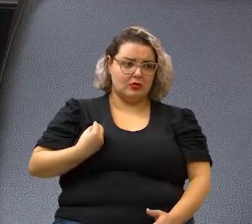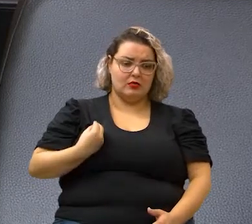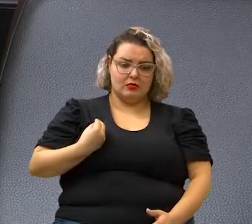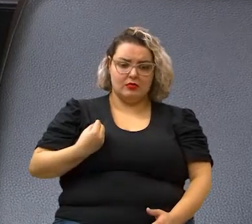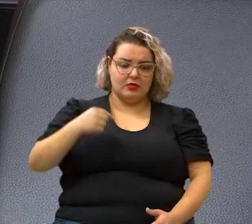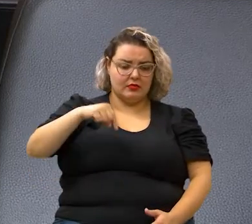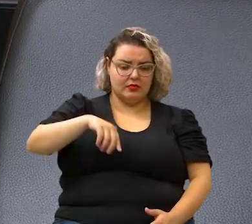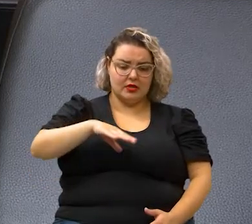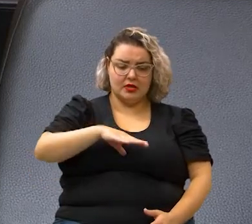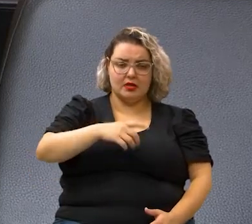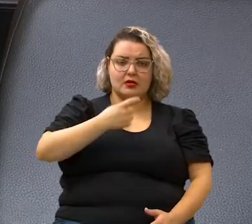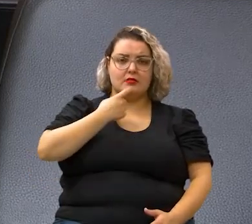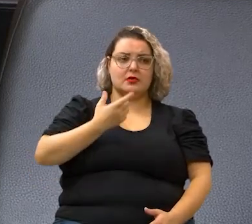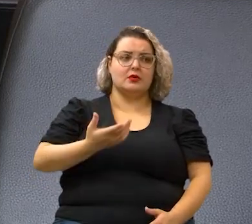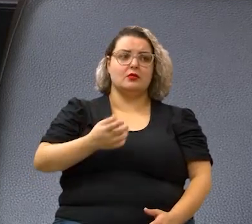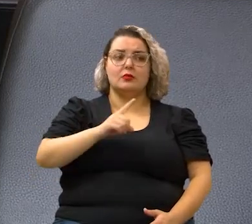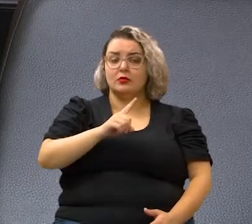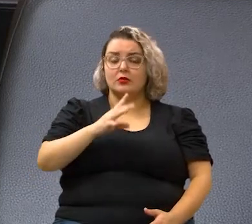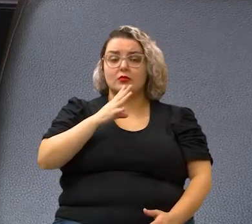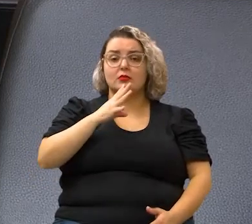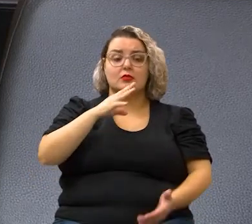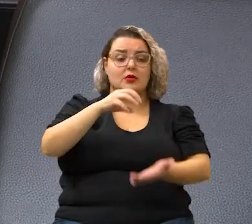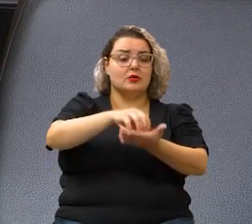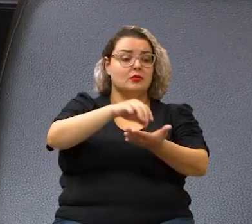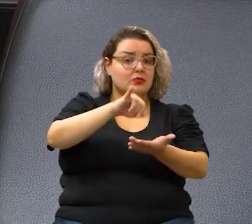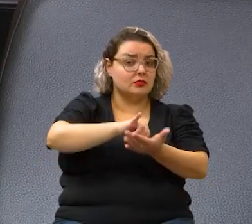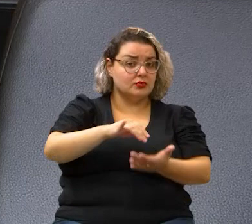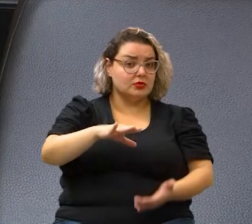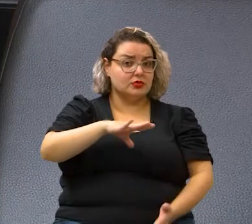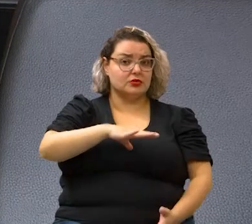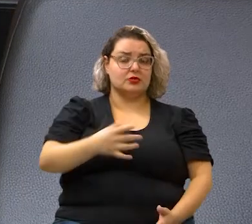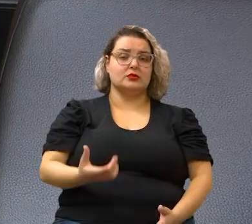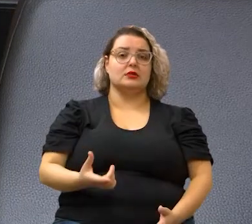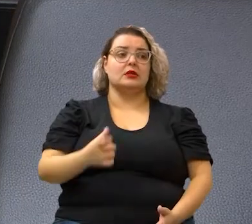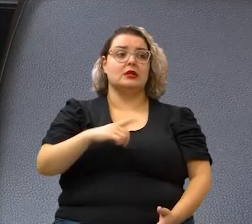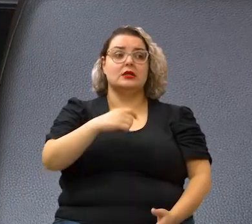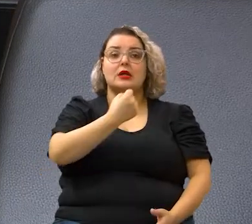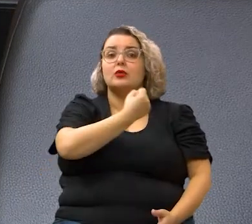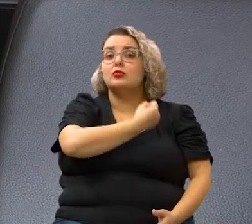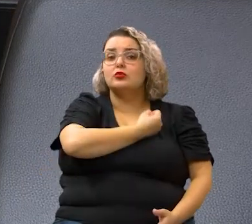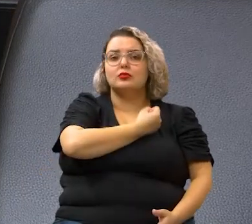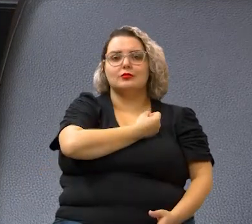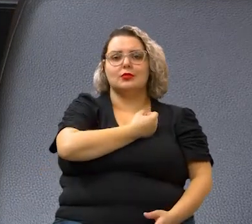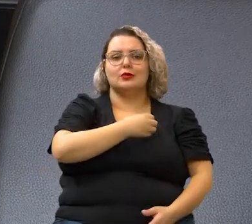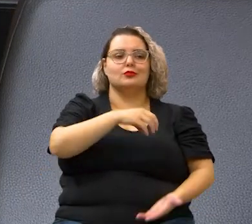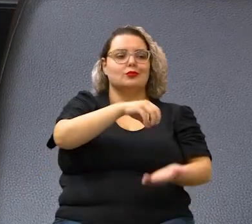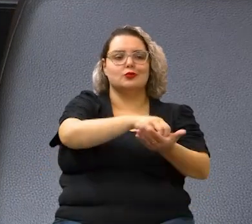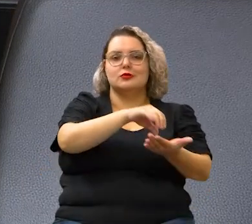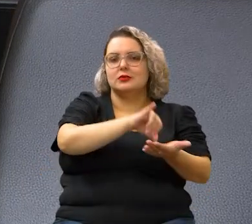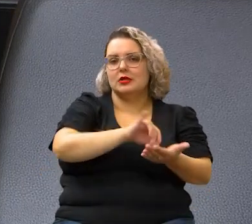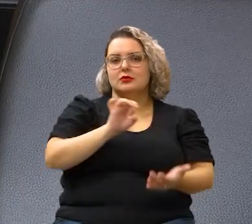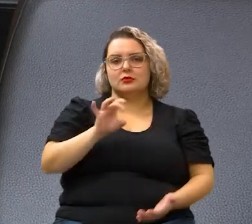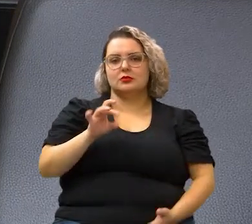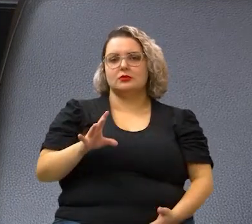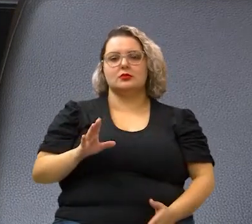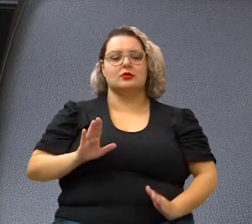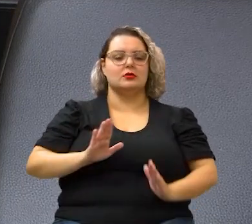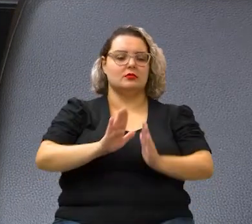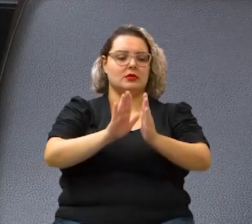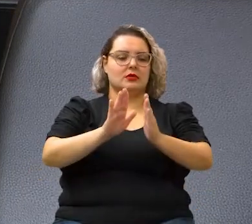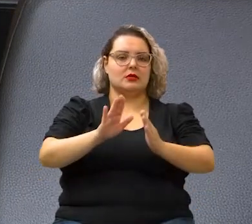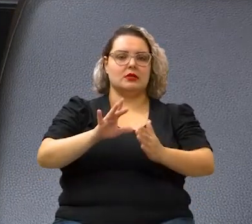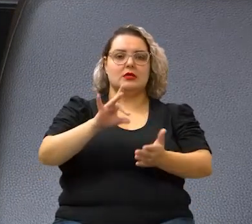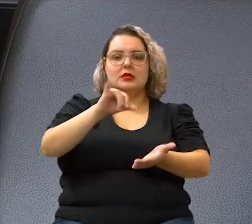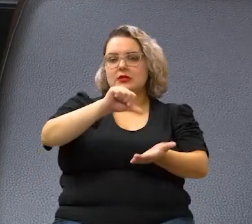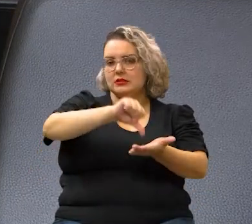não conheça o centro da cidade, pelo menos. O centro da cidade tem esse número que ela fala. Você pega, por exemplo, em frente